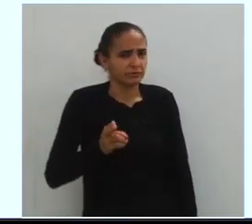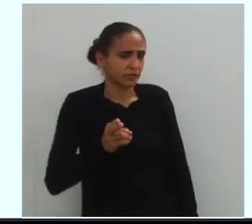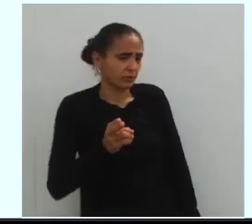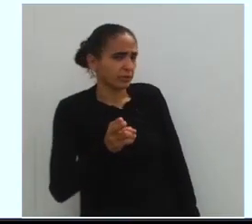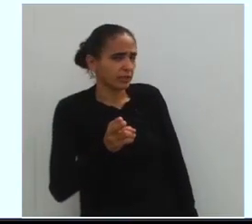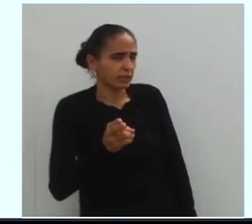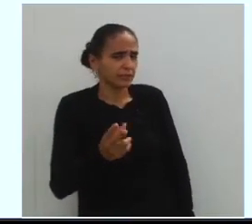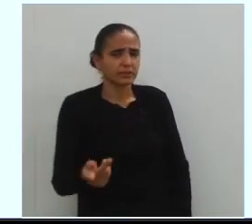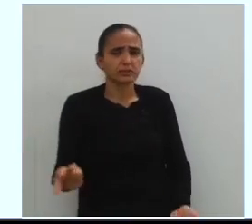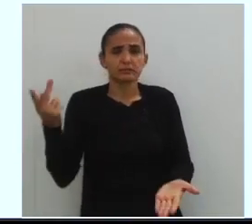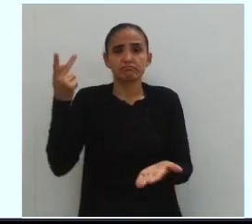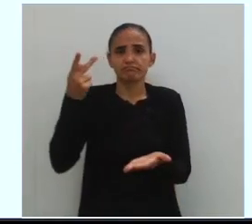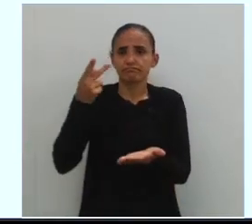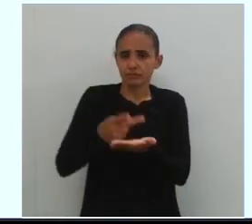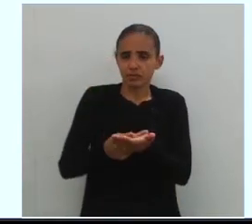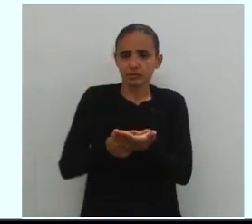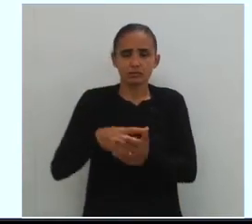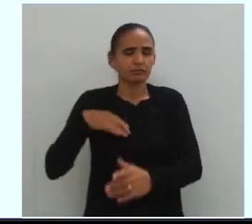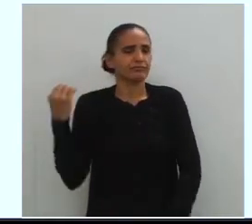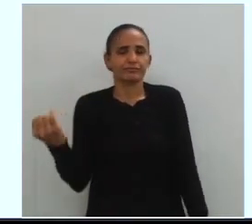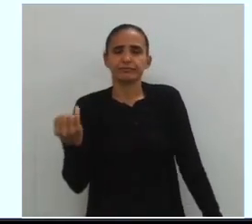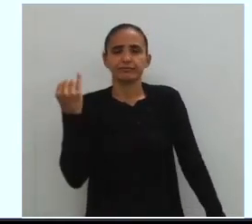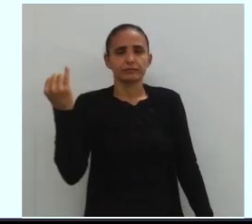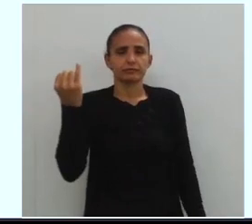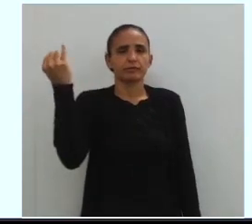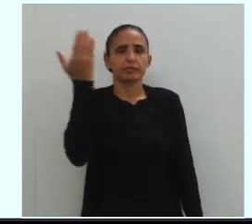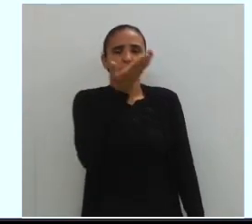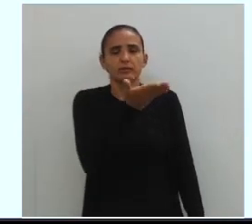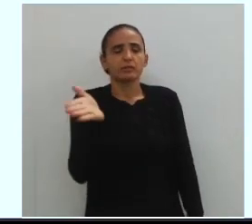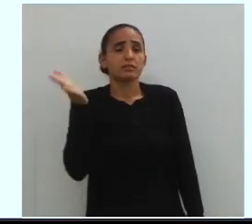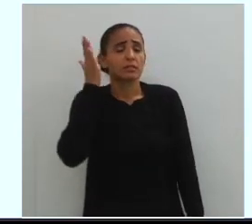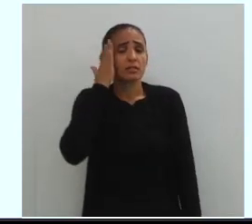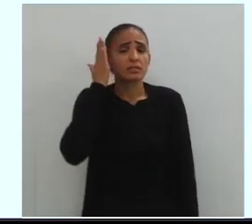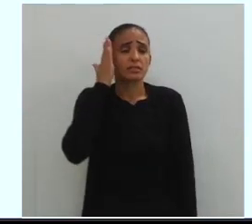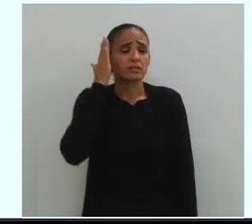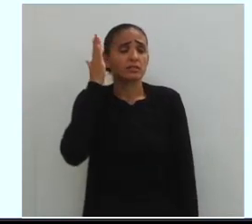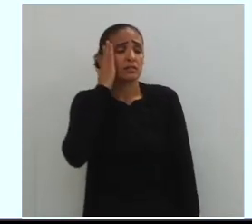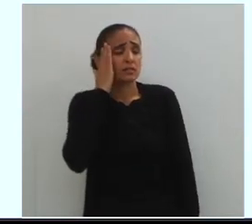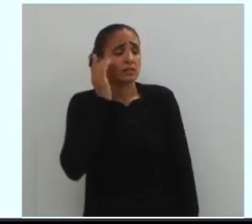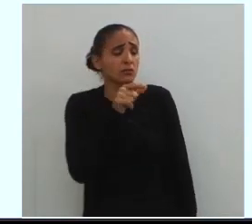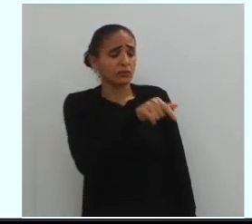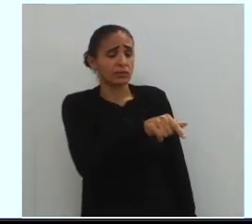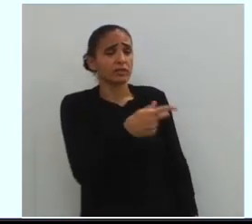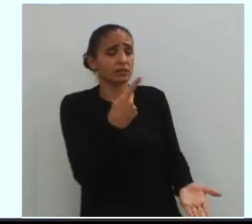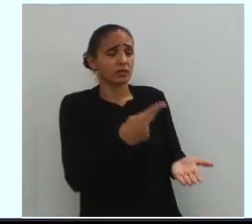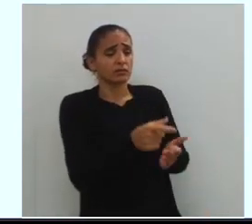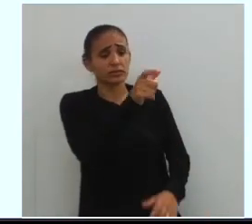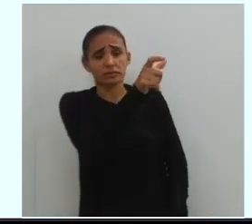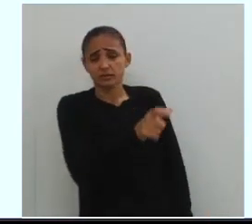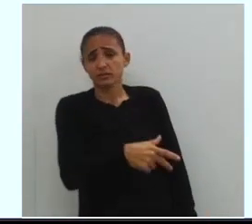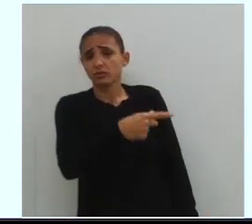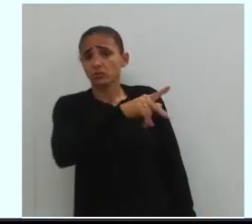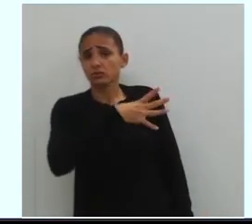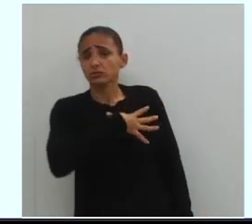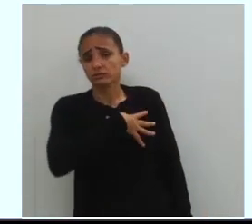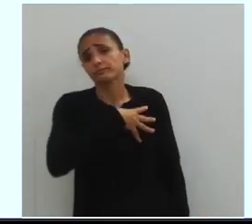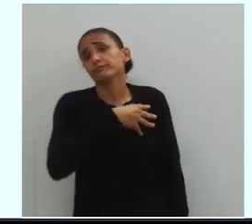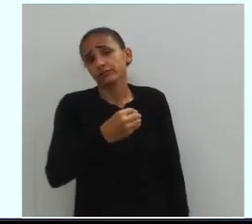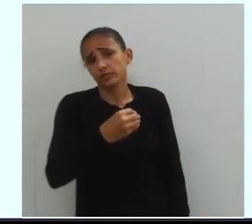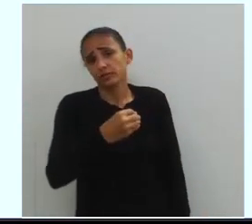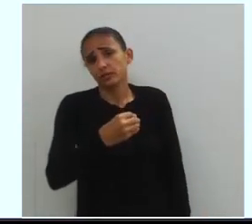das proposições, elas são fundamentais aí para o tratamento do jovem usuário de